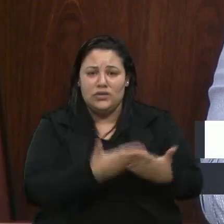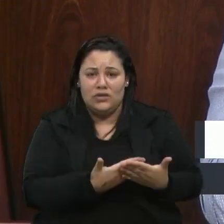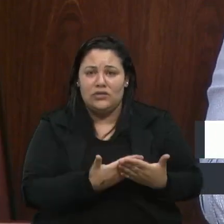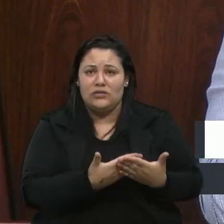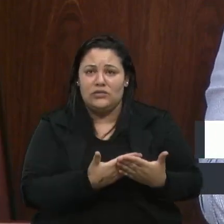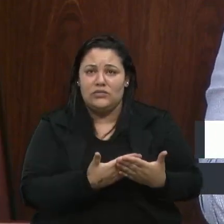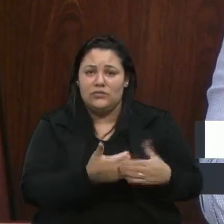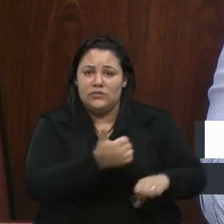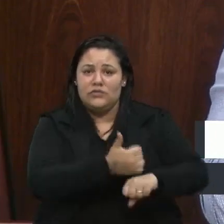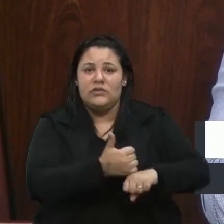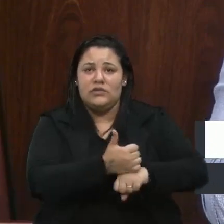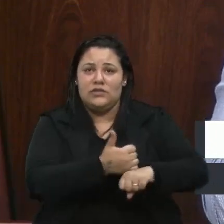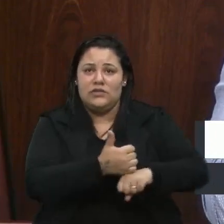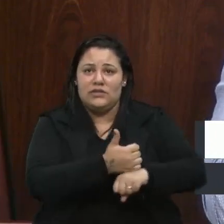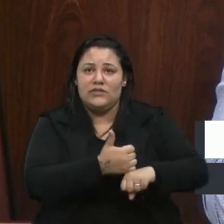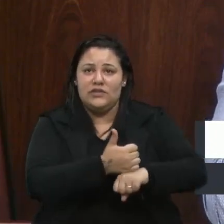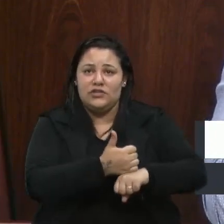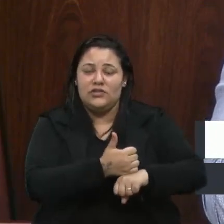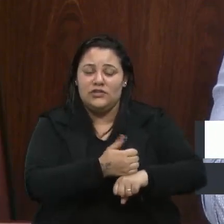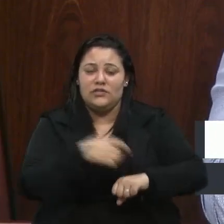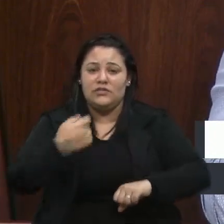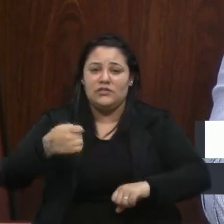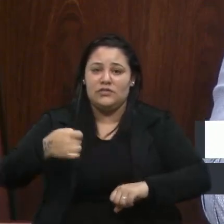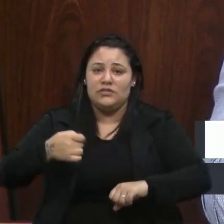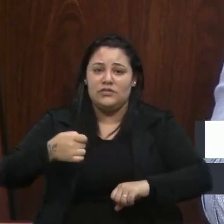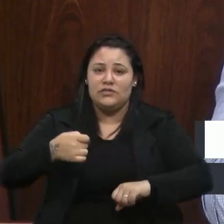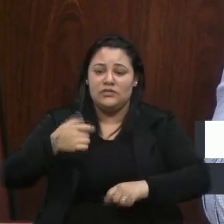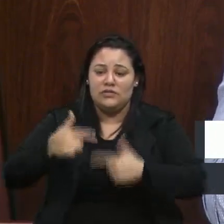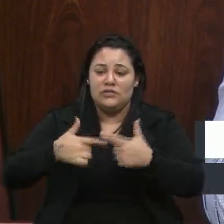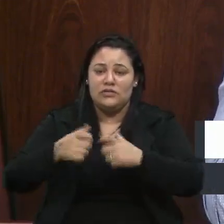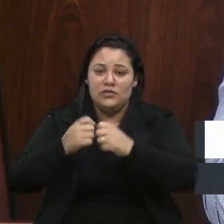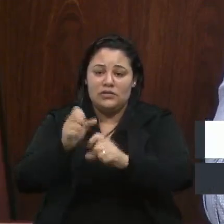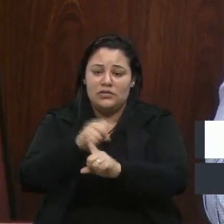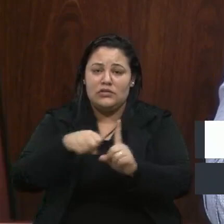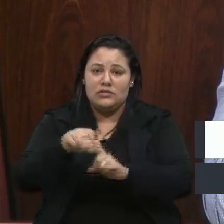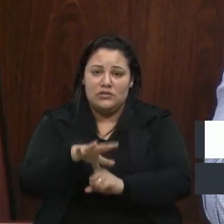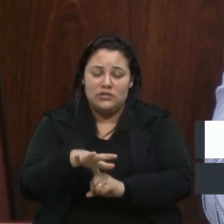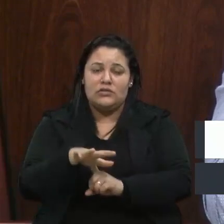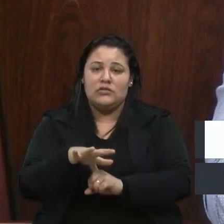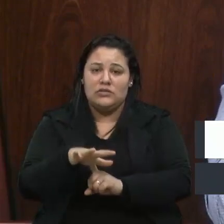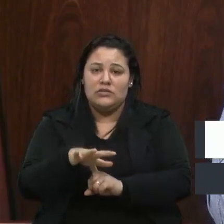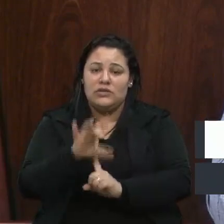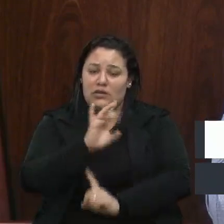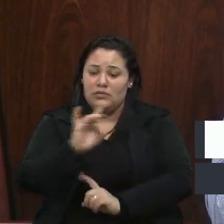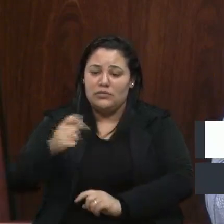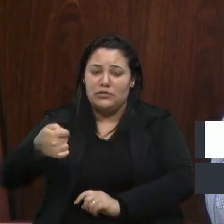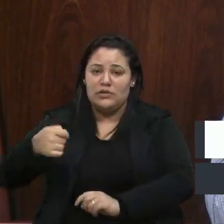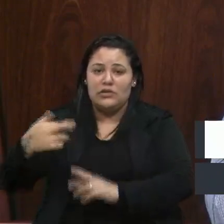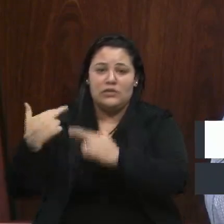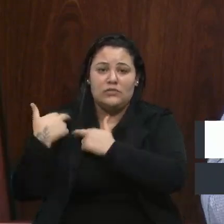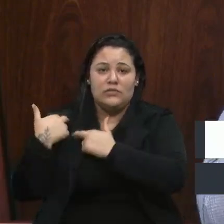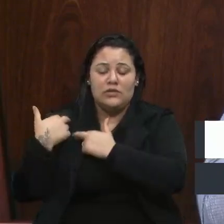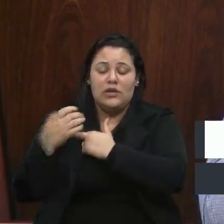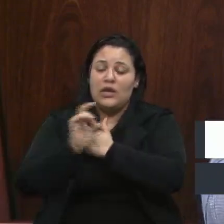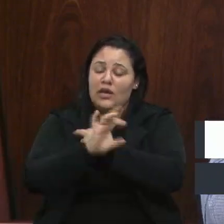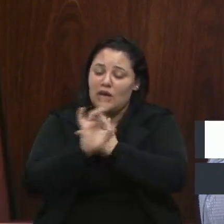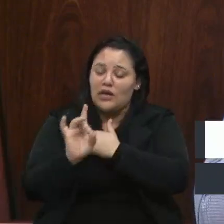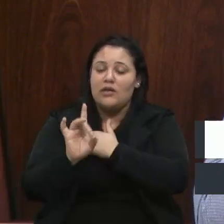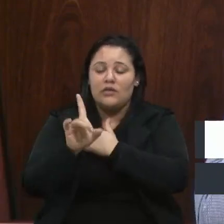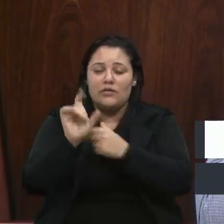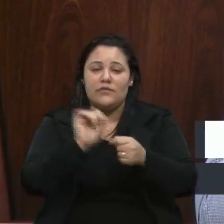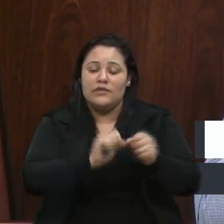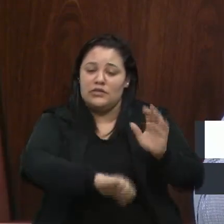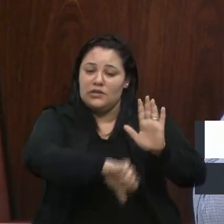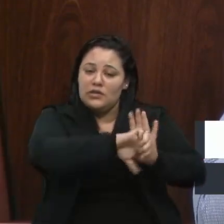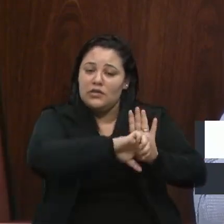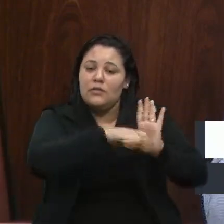vereador Bressan. Tem que trazer esse assunto para a sociedade, cada um tem que tomar a sua responsabilidade e, logicamente, quem fez isso tem que ser